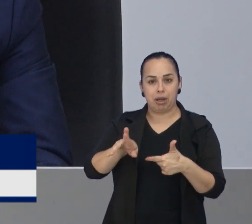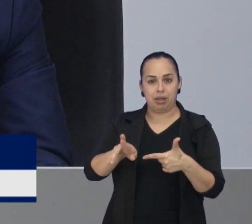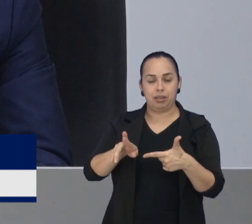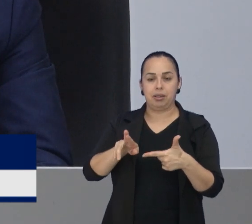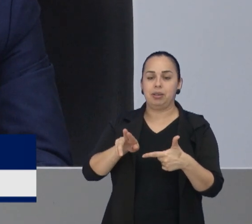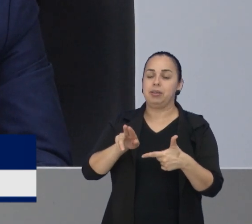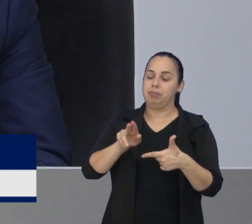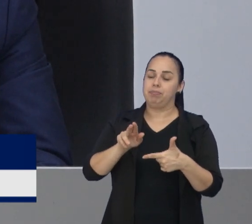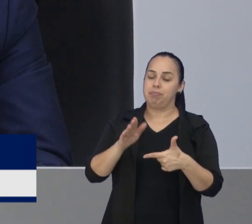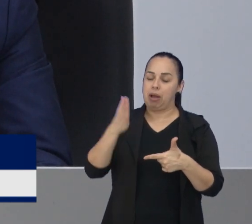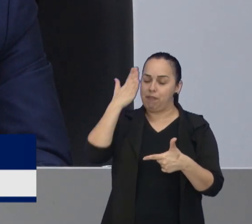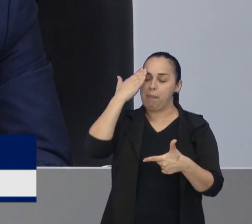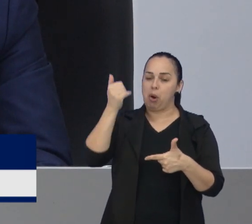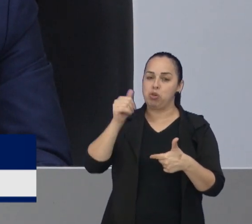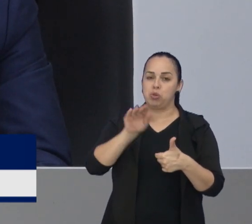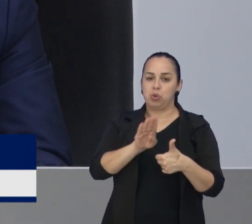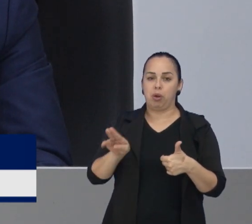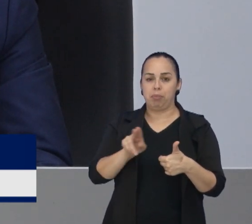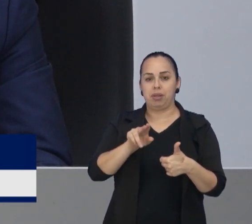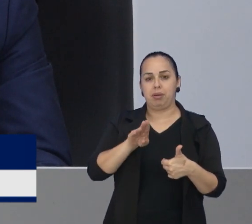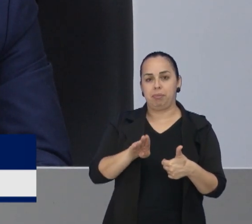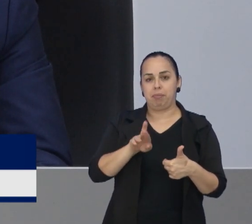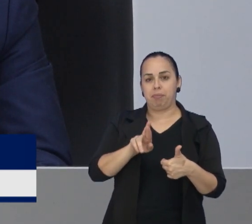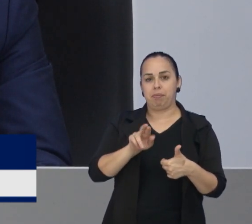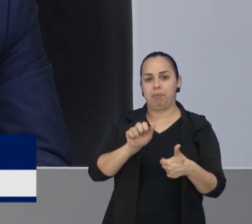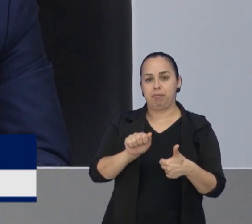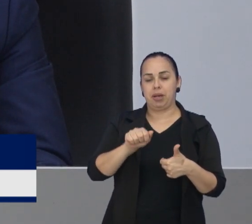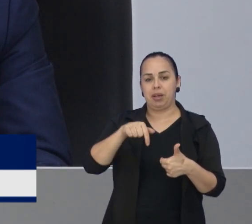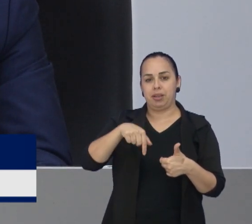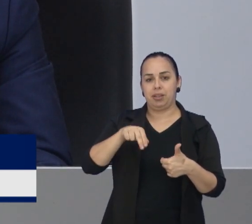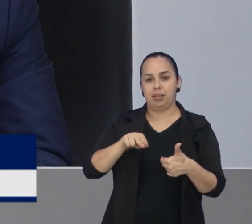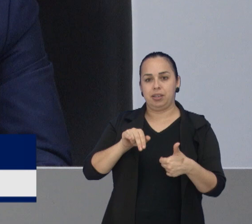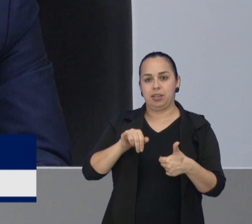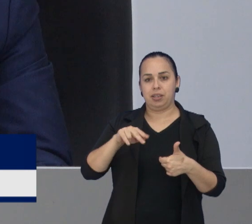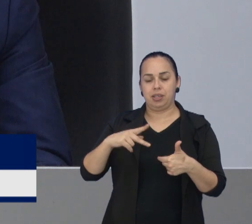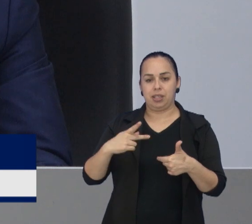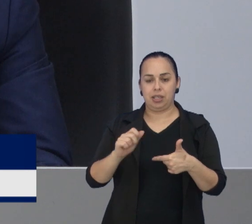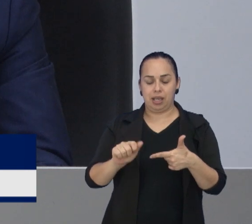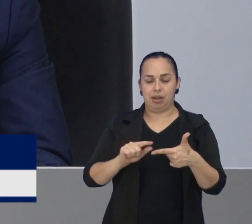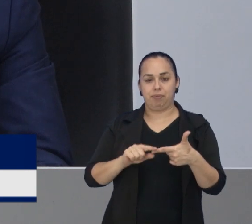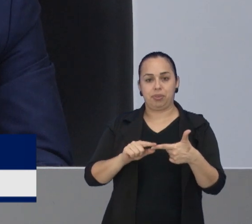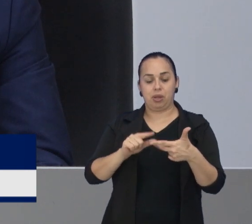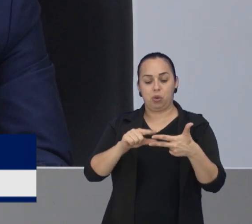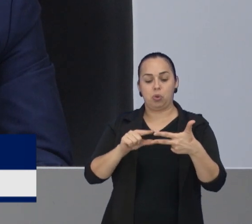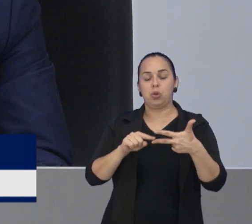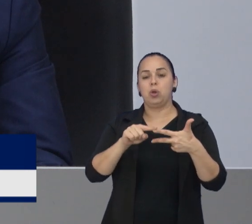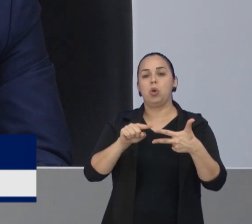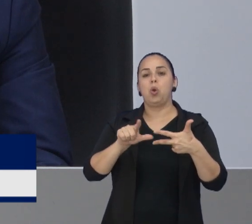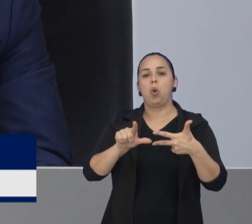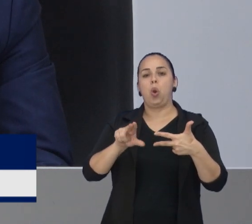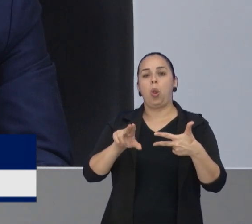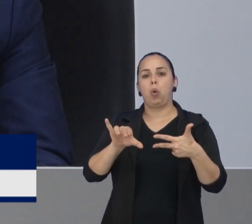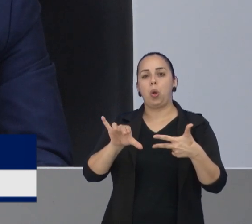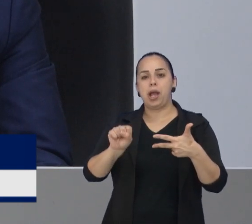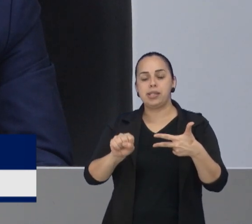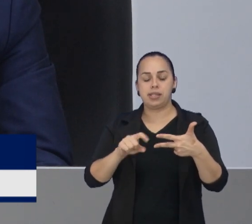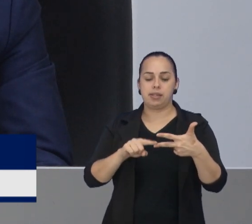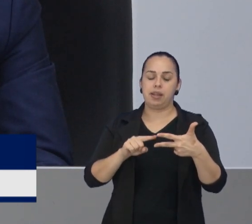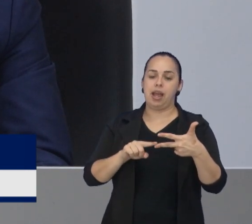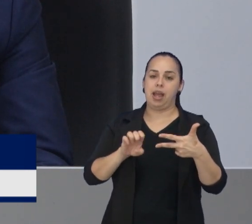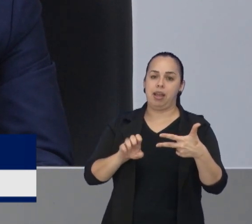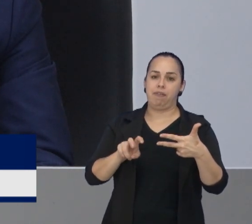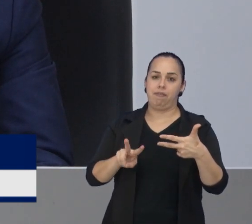o Braguinha, o casal Evelyn Oliveira e Lucas Gustavos Freire,